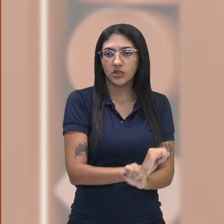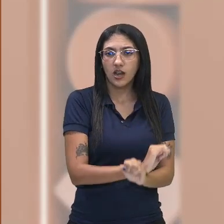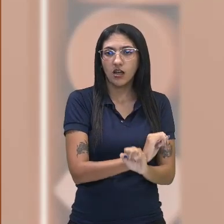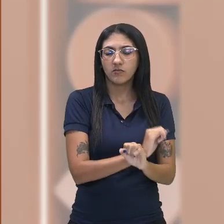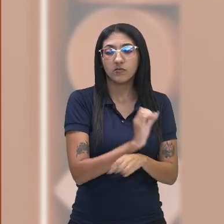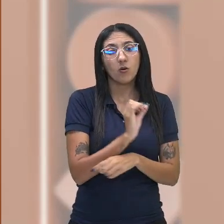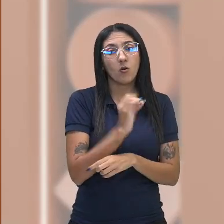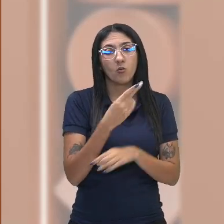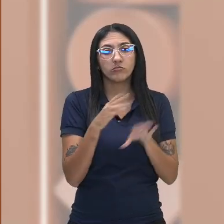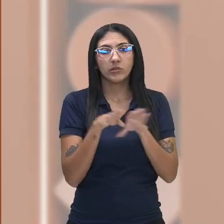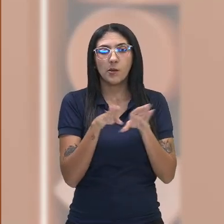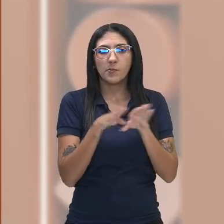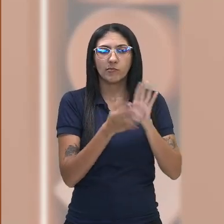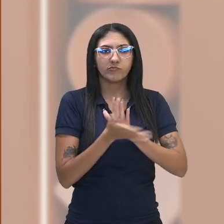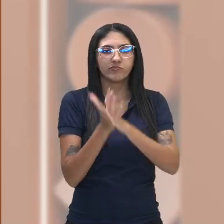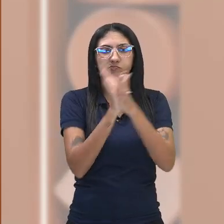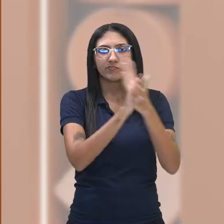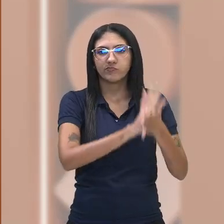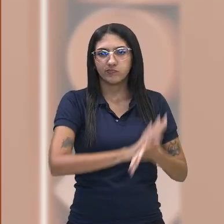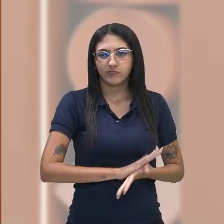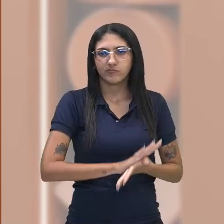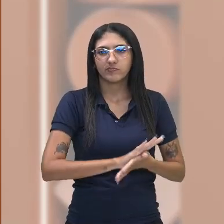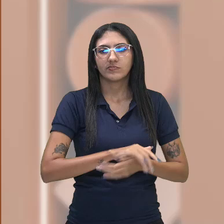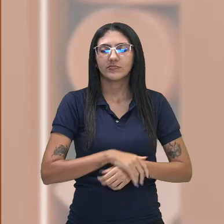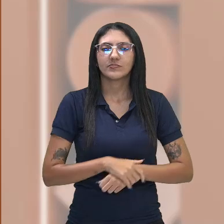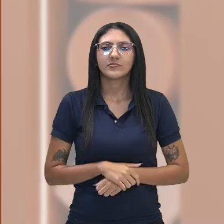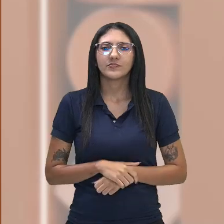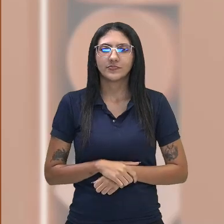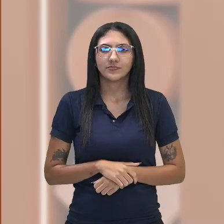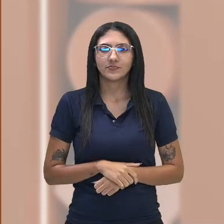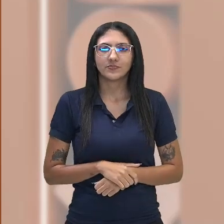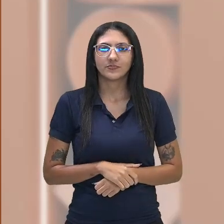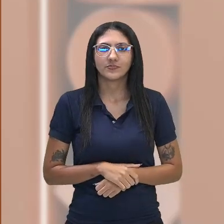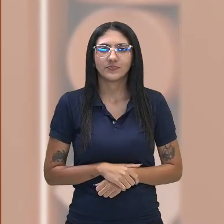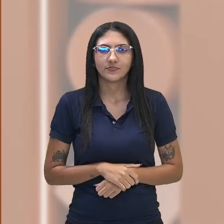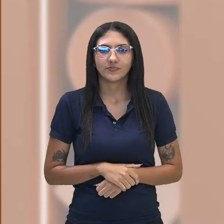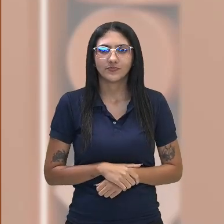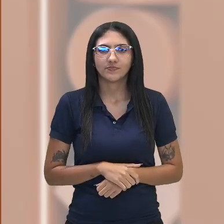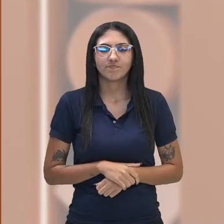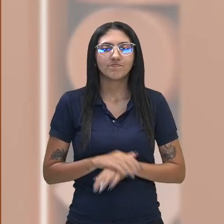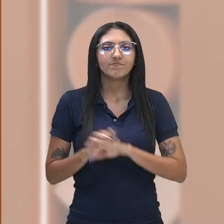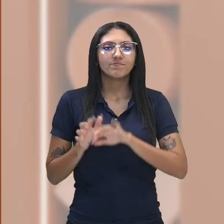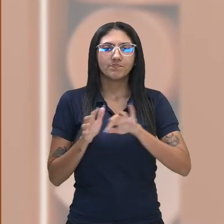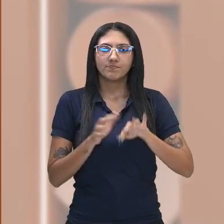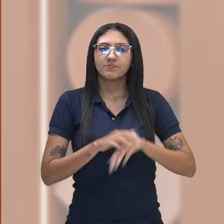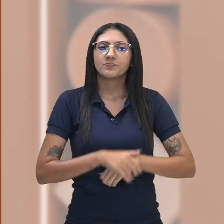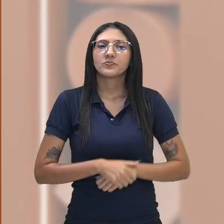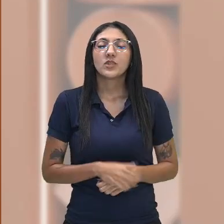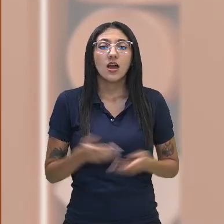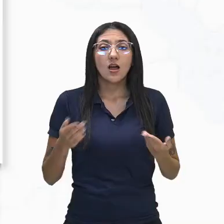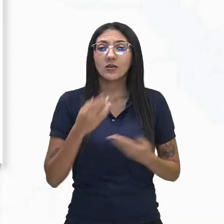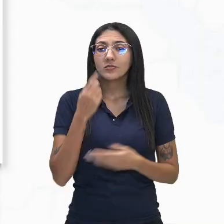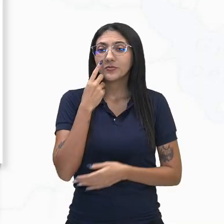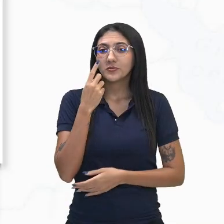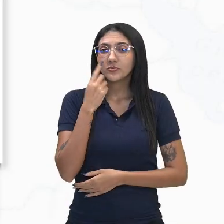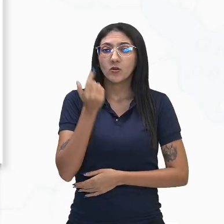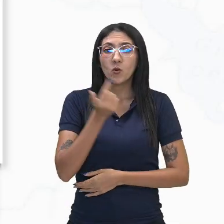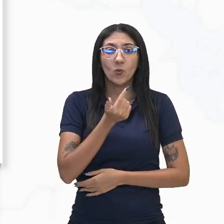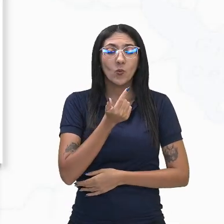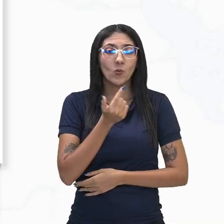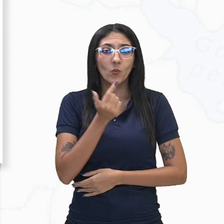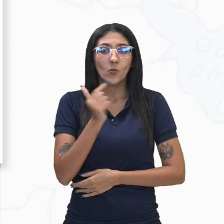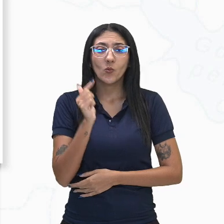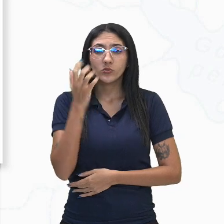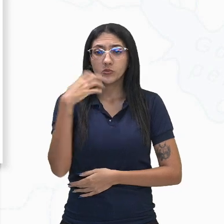realmente exterminados. Na sequência, no próximo império que a gente vai ver é o reino de Kush,